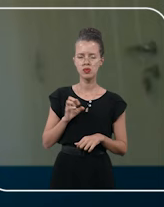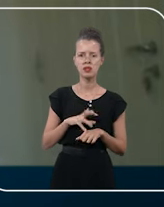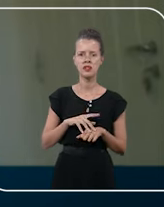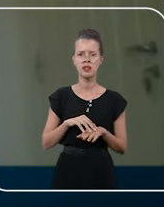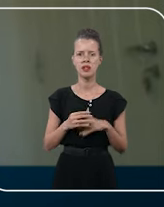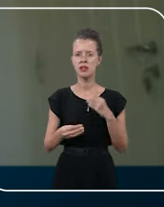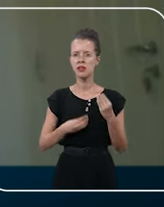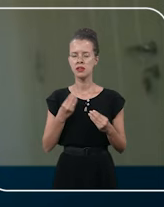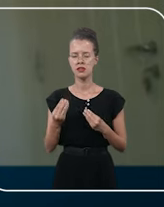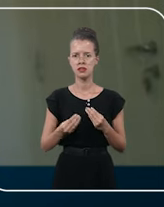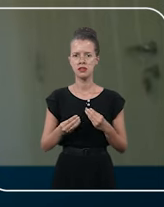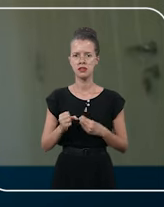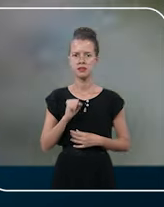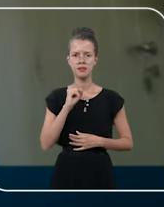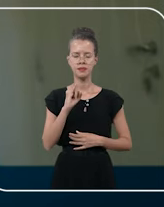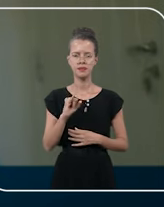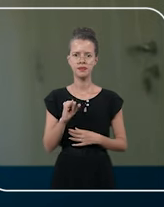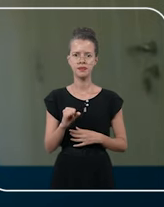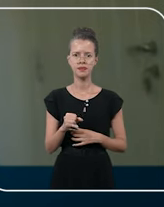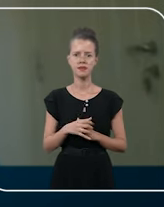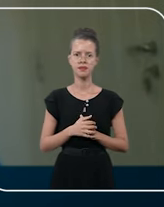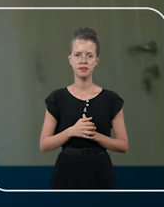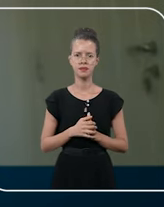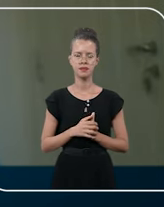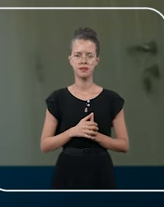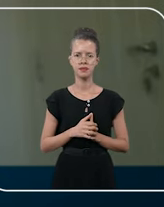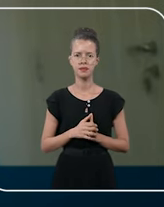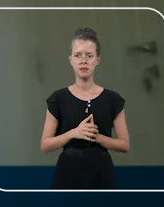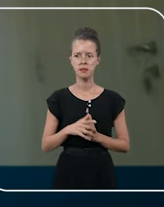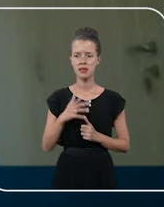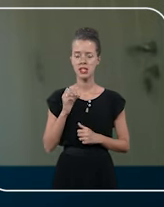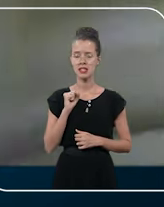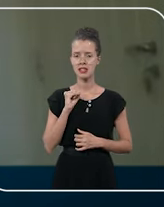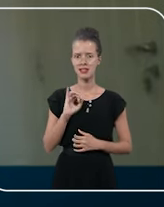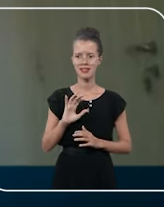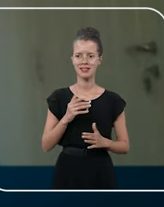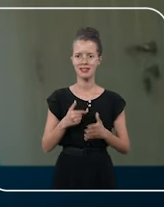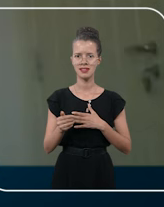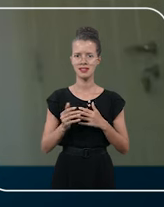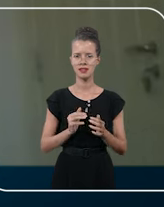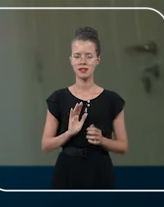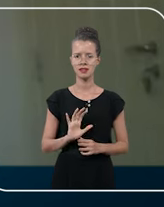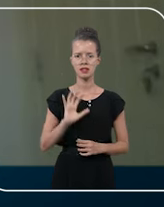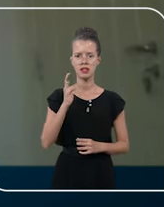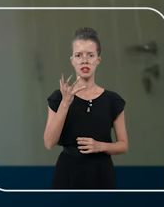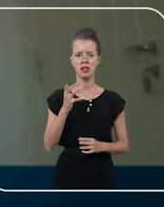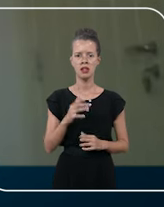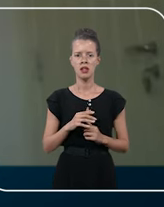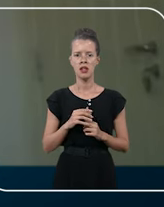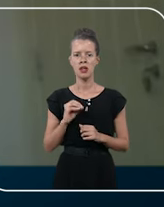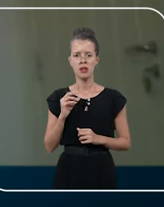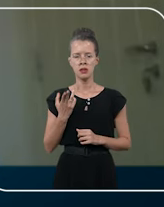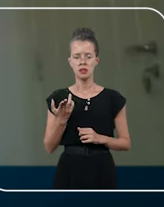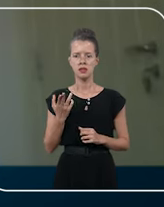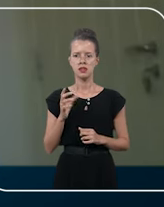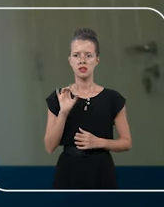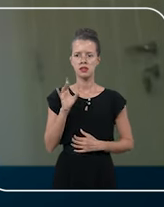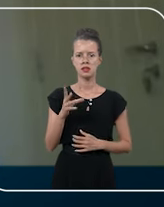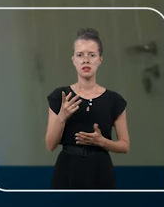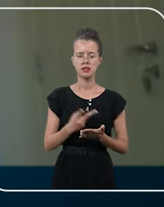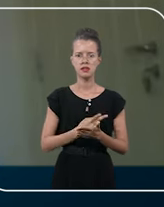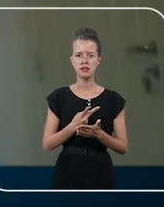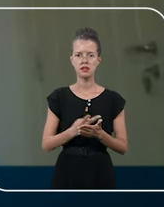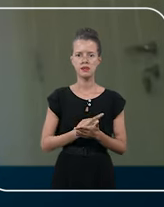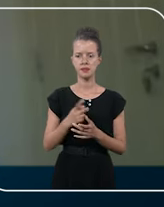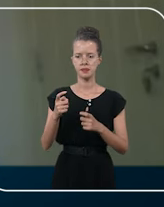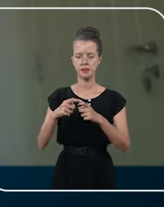nenhum tipo de situação que auxiliou no ocasionamento do dano, e se foi só um erro do profissional.